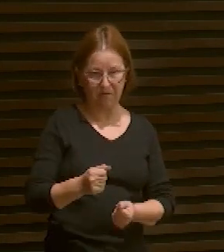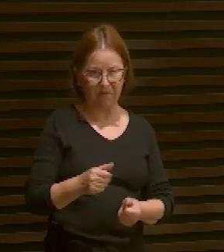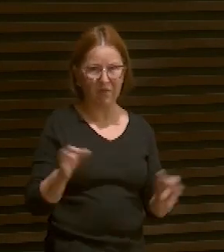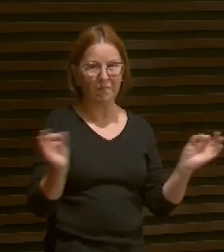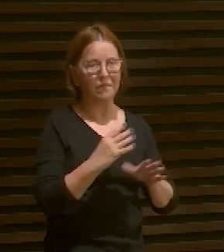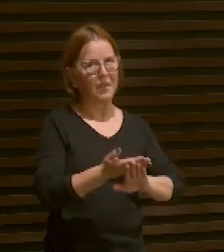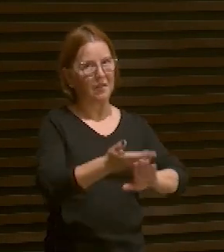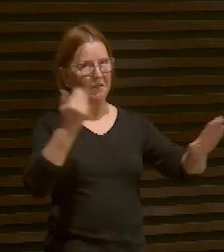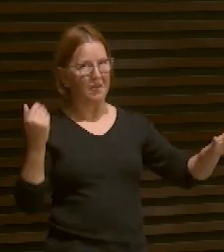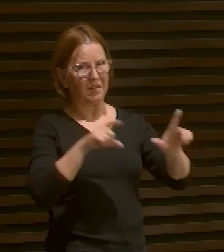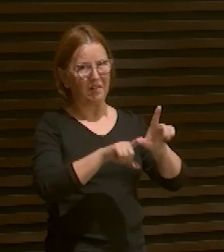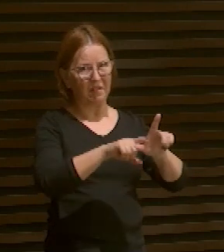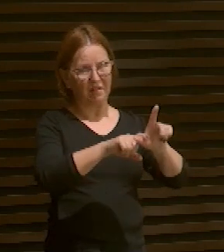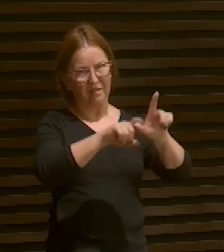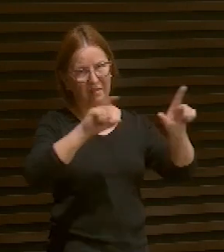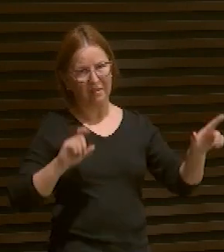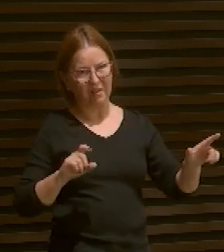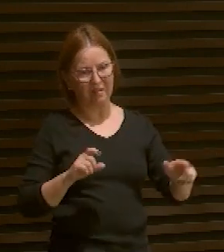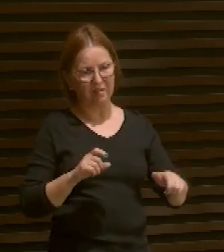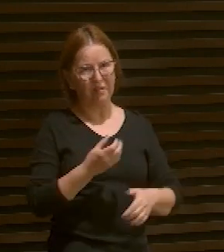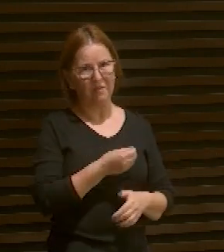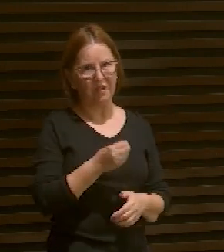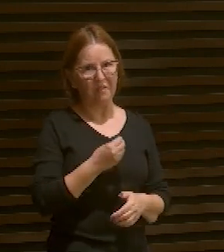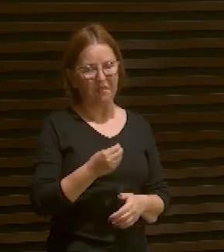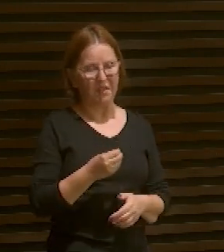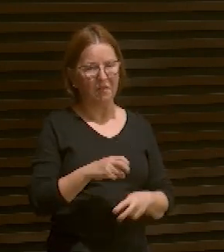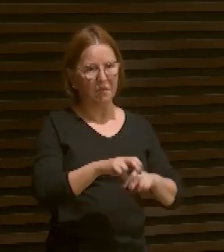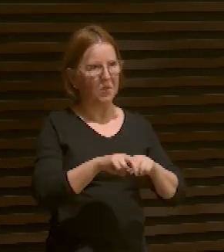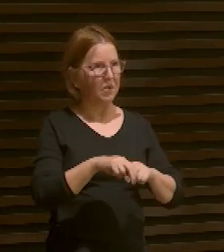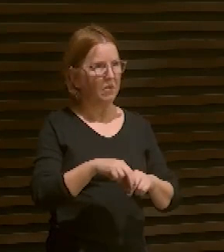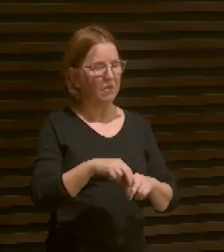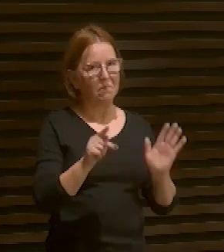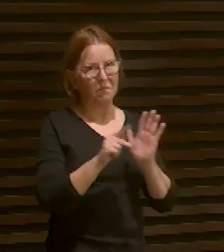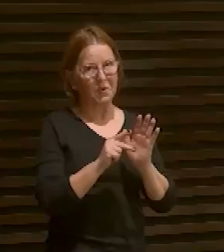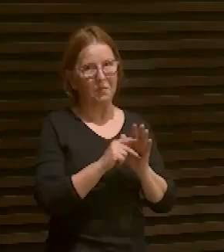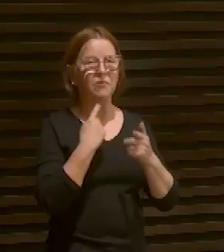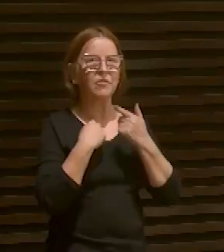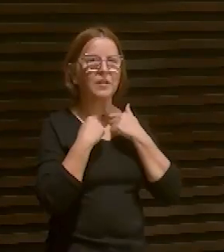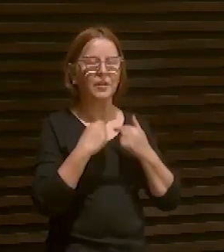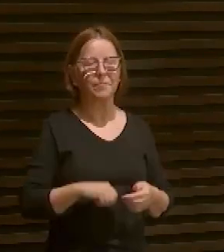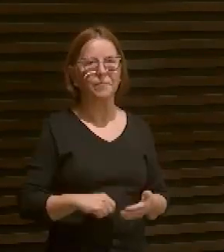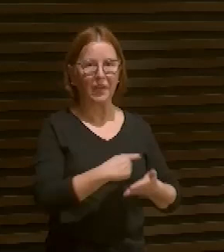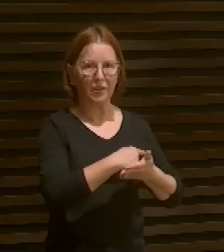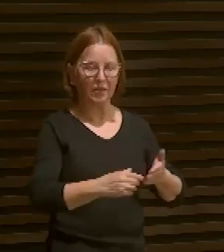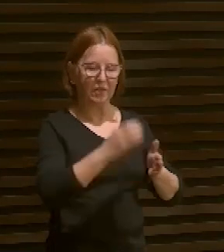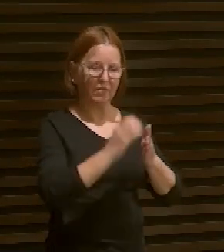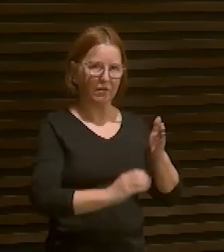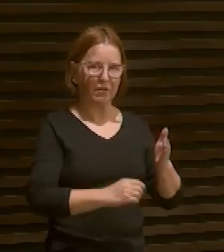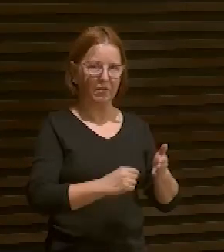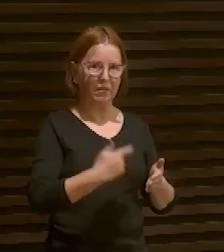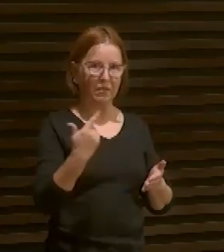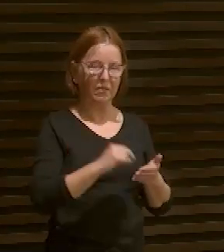afastada, independente e vivendo por sua própria conta. Em Gênesis 2,16, a palavra de Deus